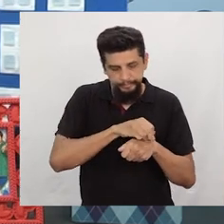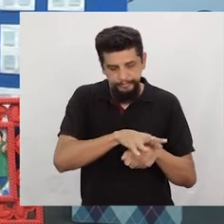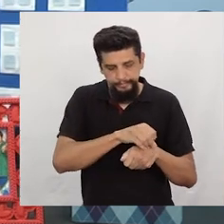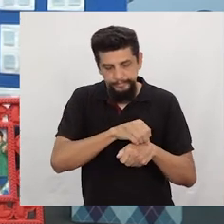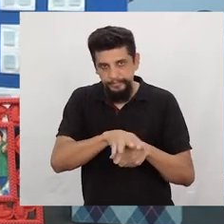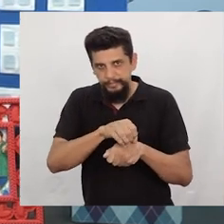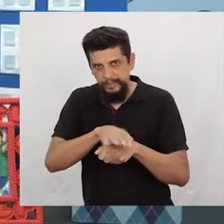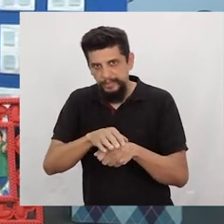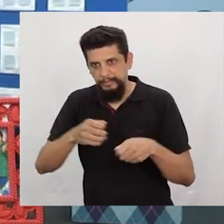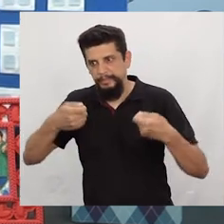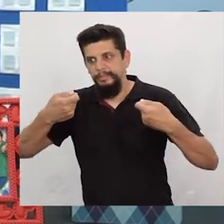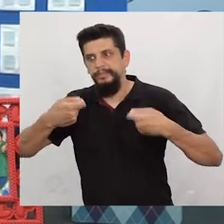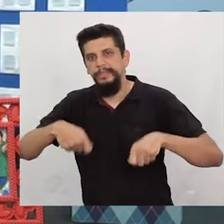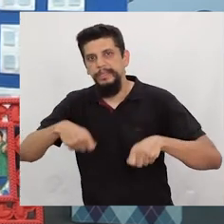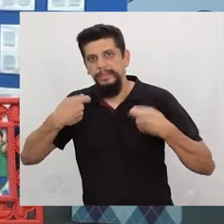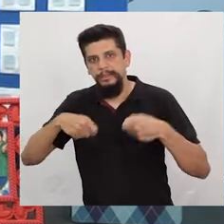pistas.